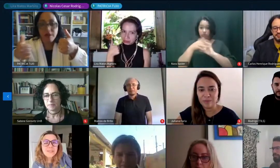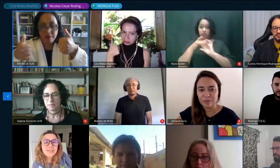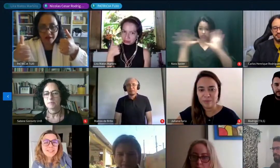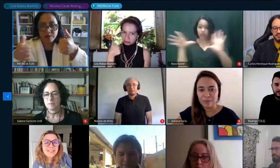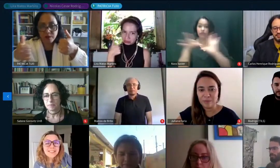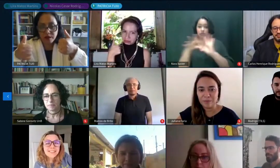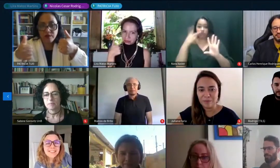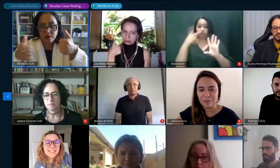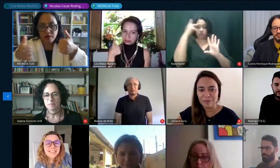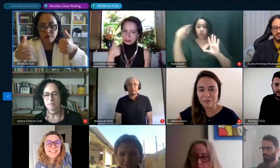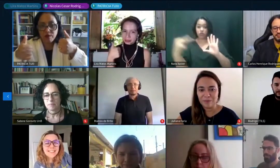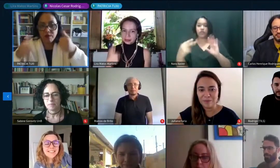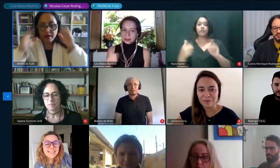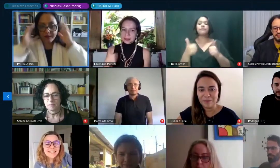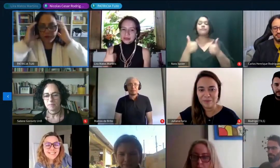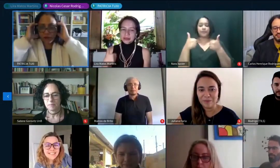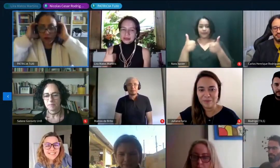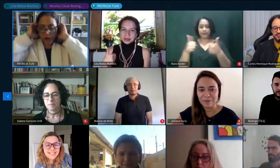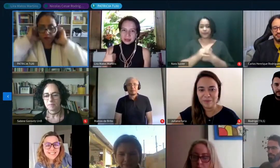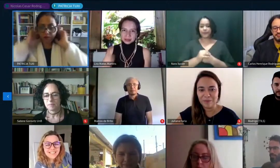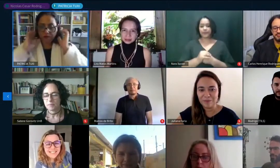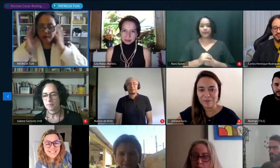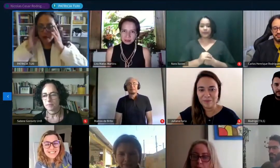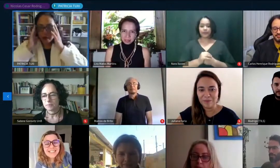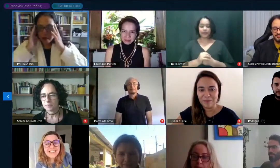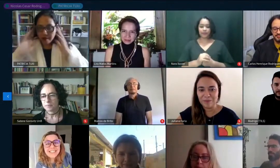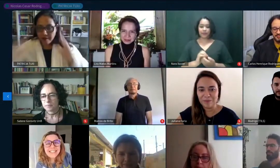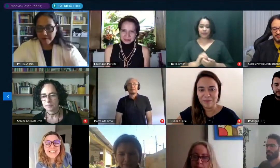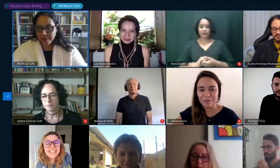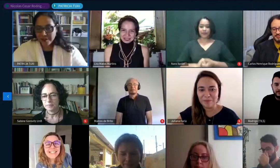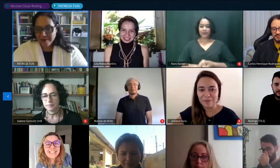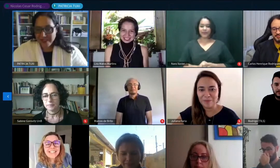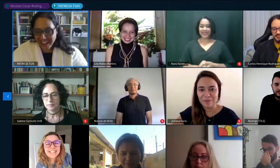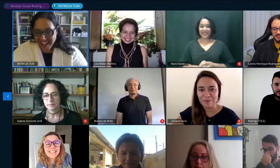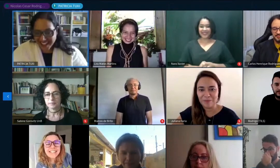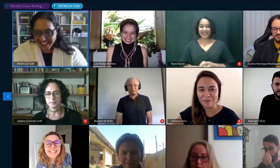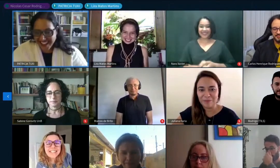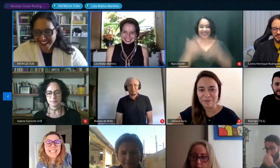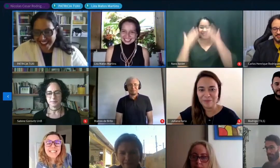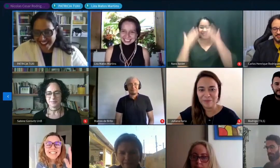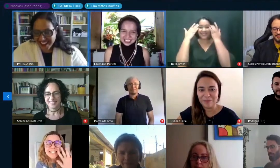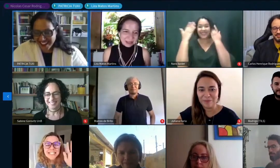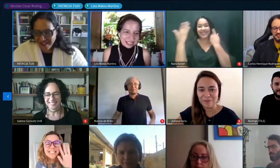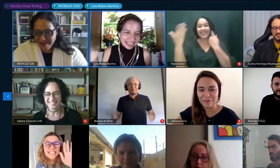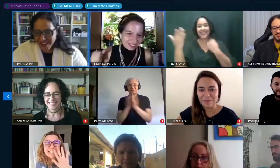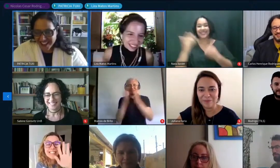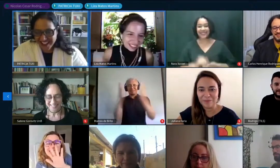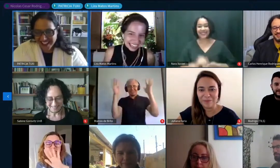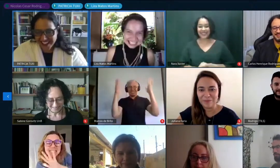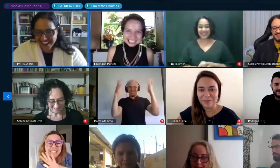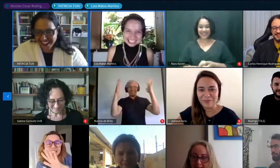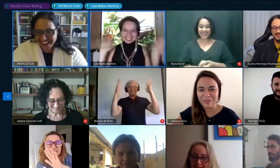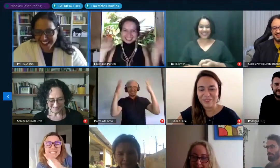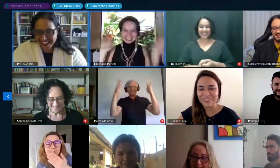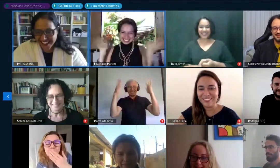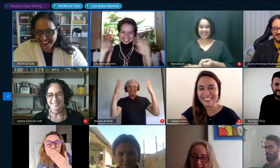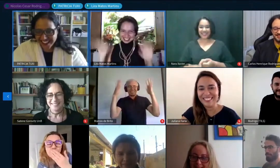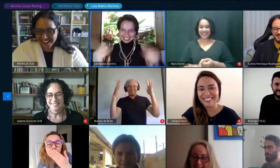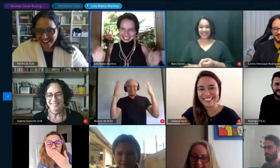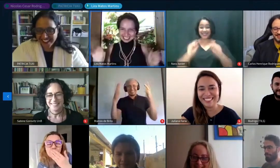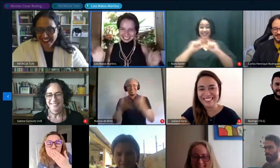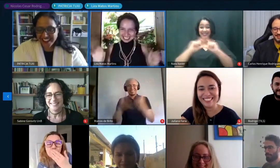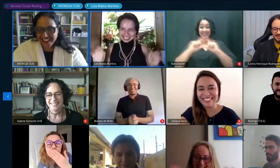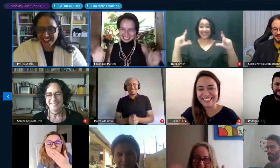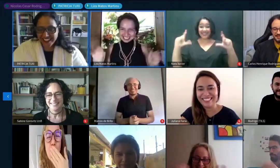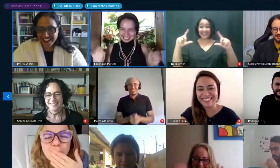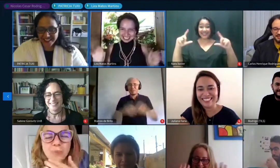né? Vai ficar disponível. Ok, então. Tá bom? Muito obrigada. Gente, quem puder abrir a câmera, participar